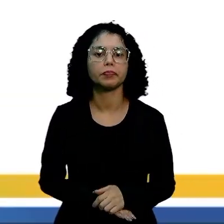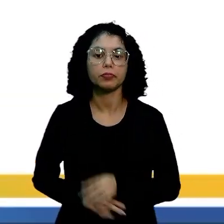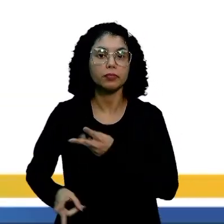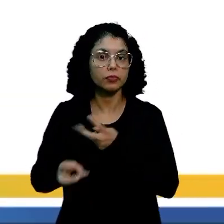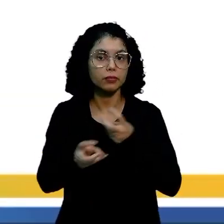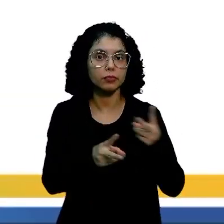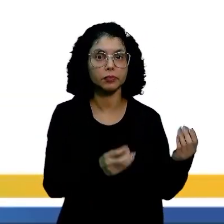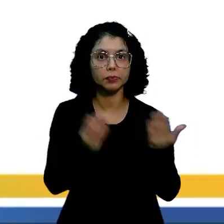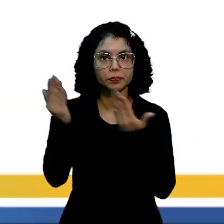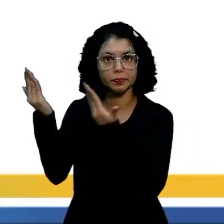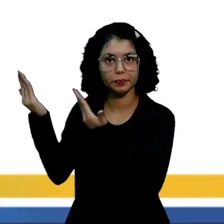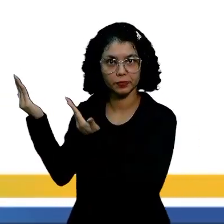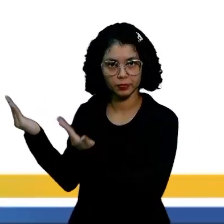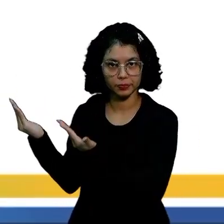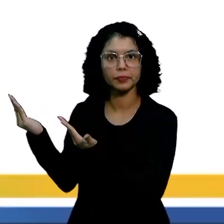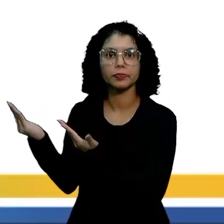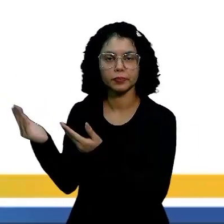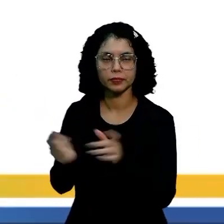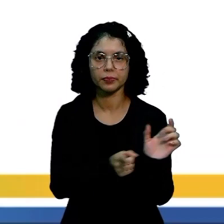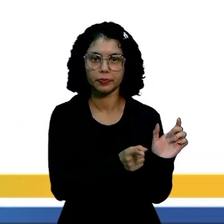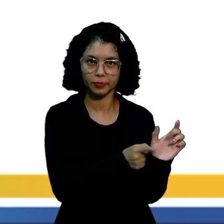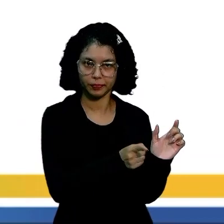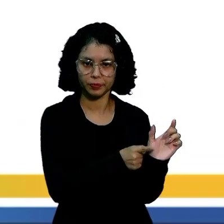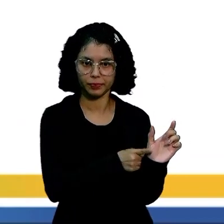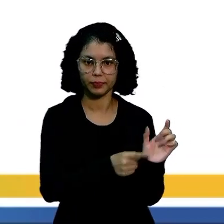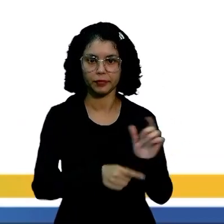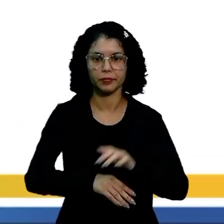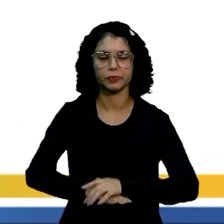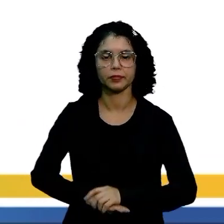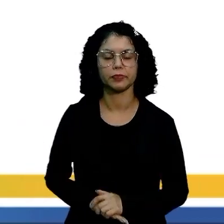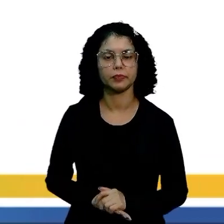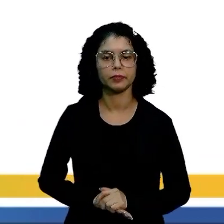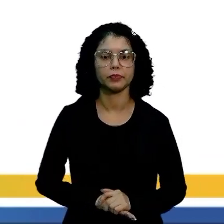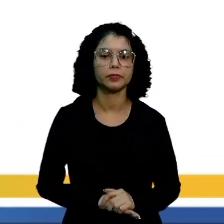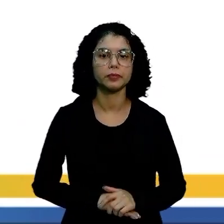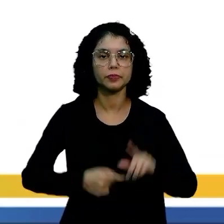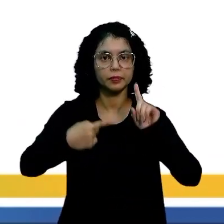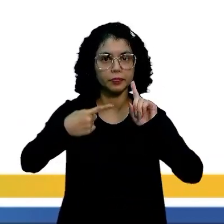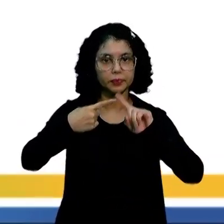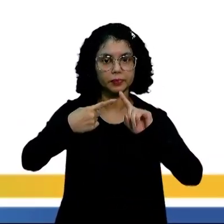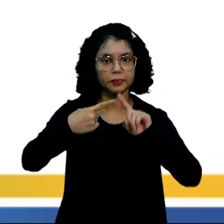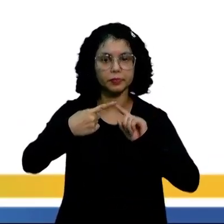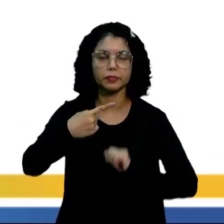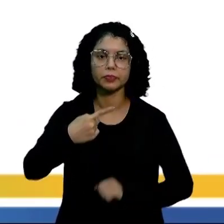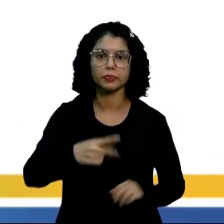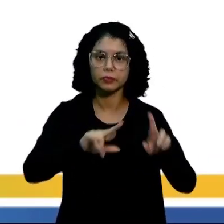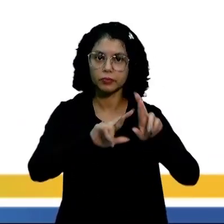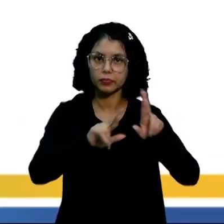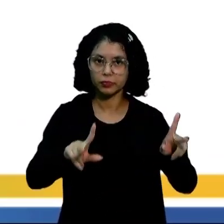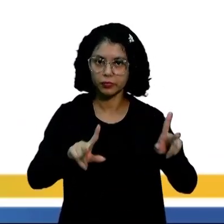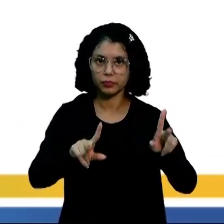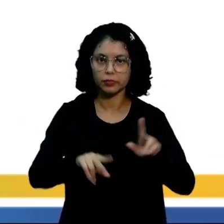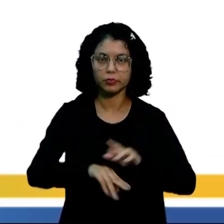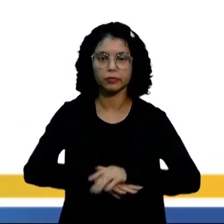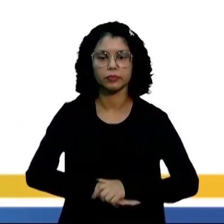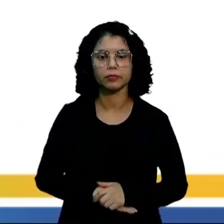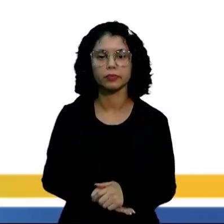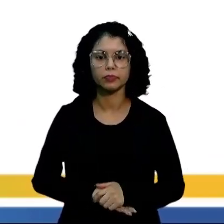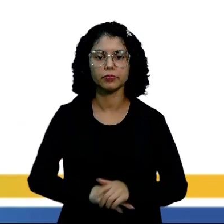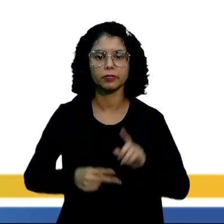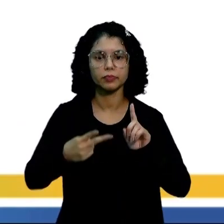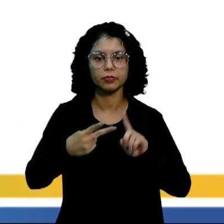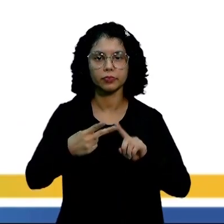Observem aí comigo essas palavras, ok? Nós temos a primeira, different, a